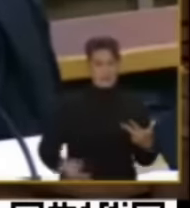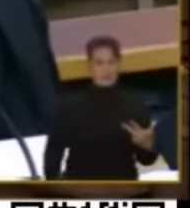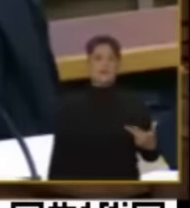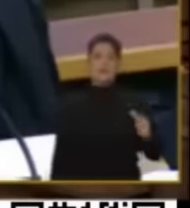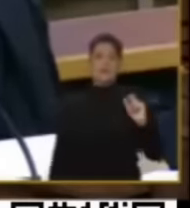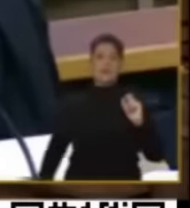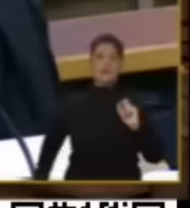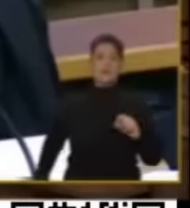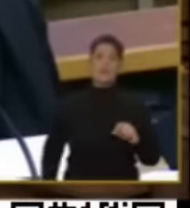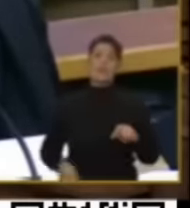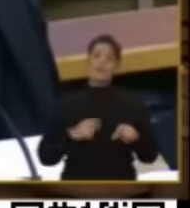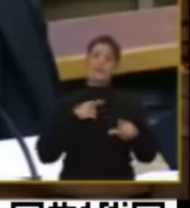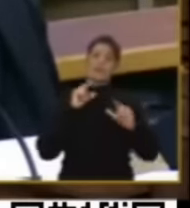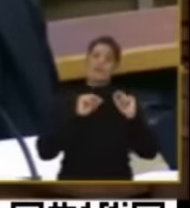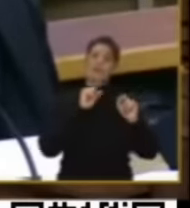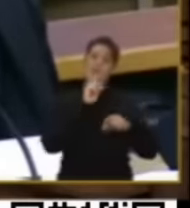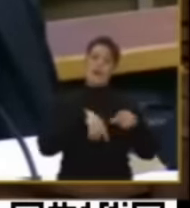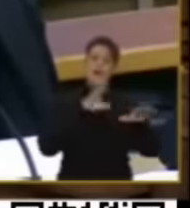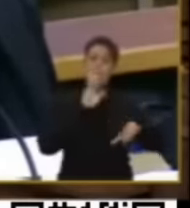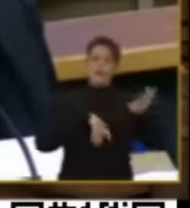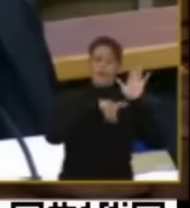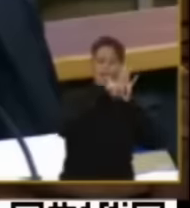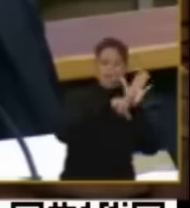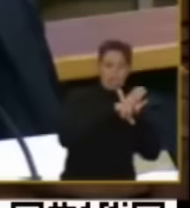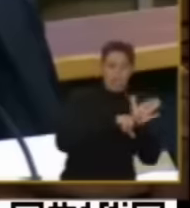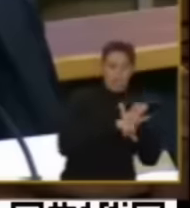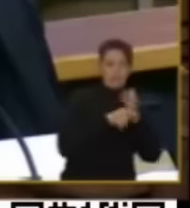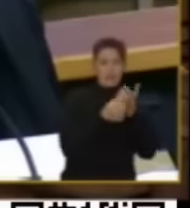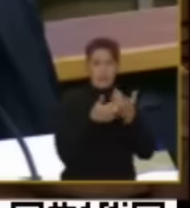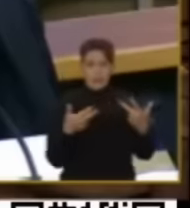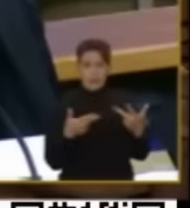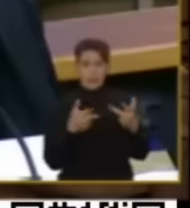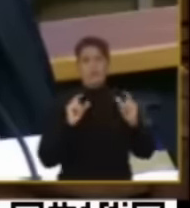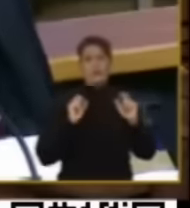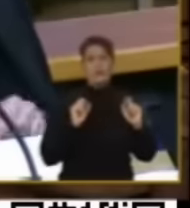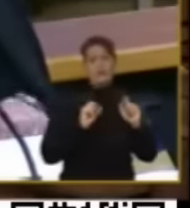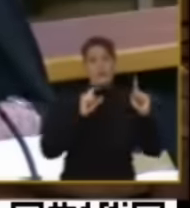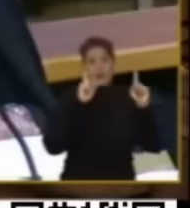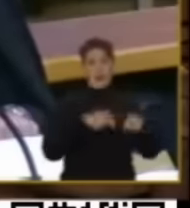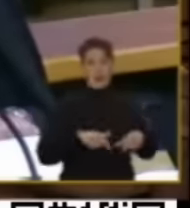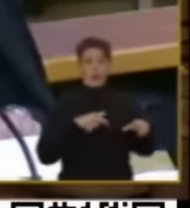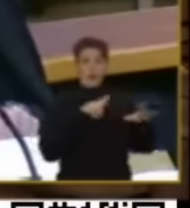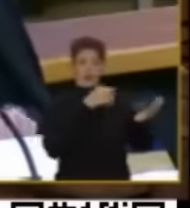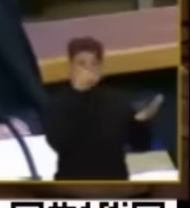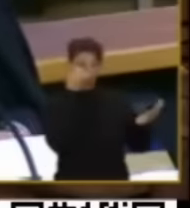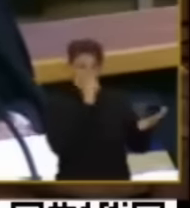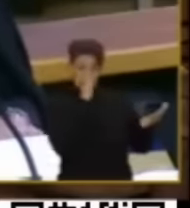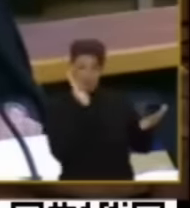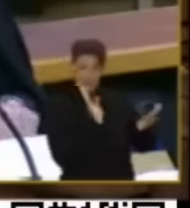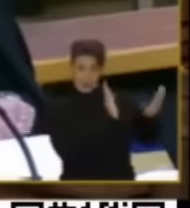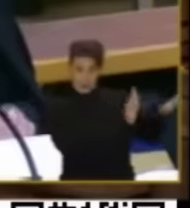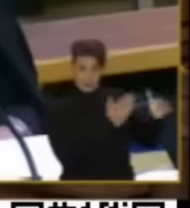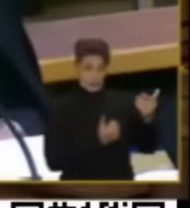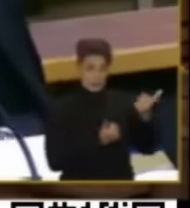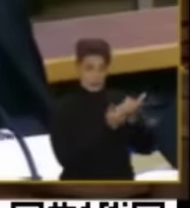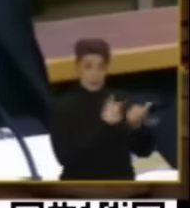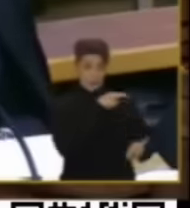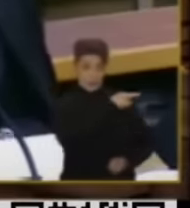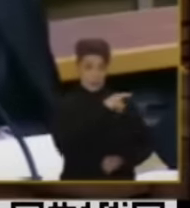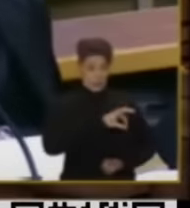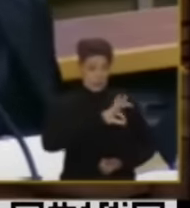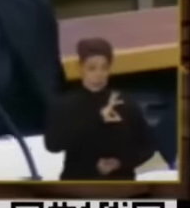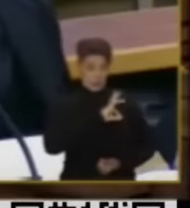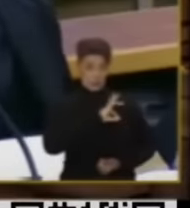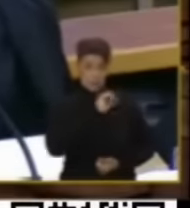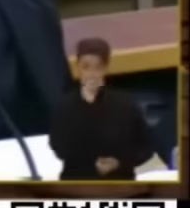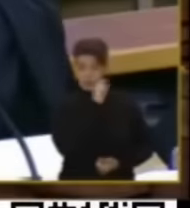Alexandre dizer: bastava uma ligação ao meu gabinete, não precisava de matéria. Pois é. Isso é muito engraçado, como se ele desse